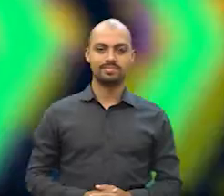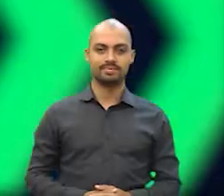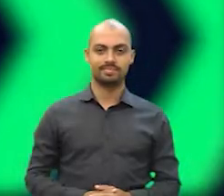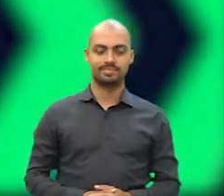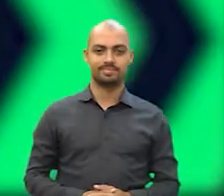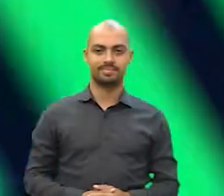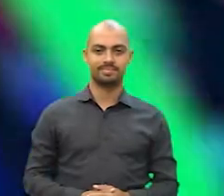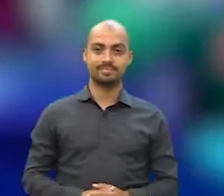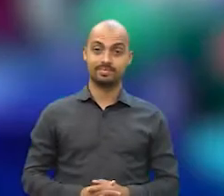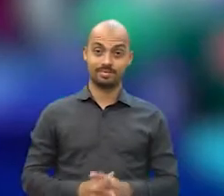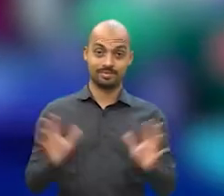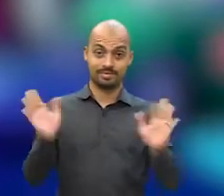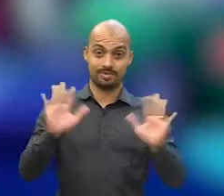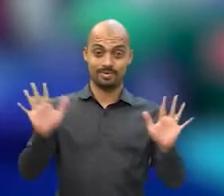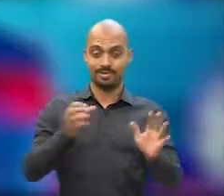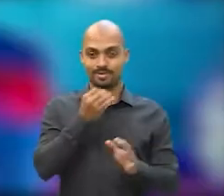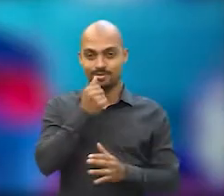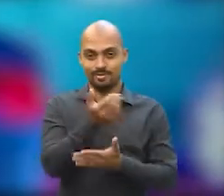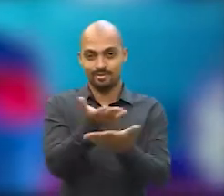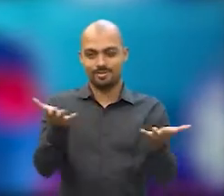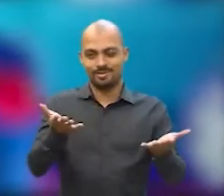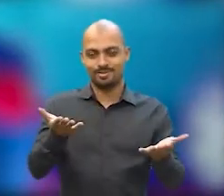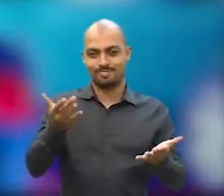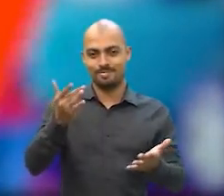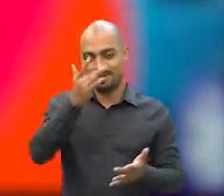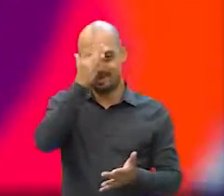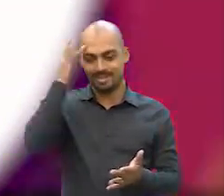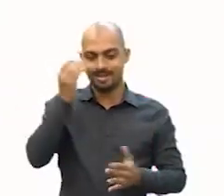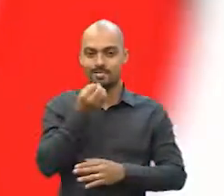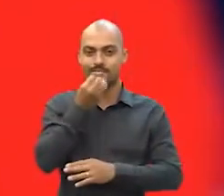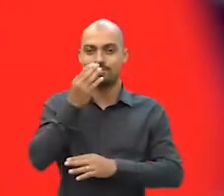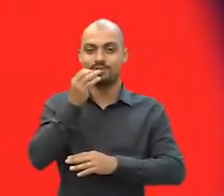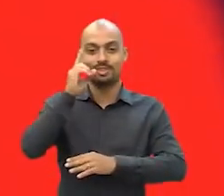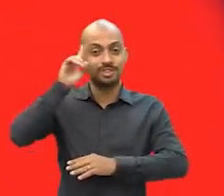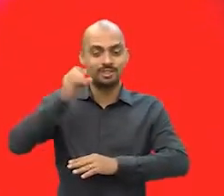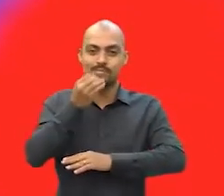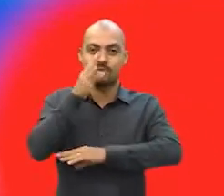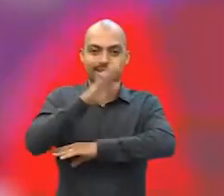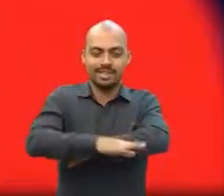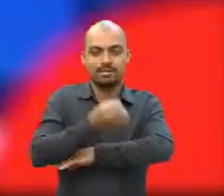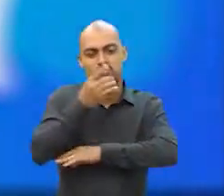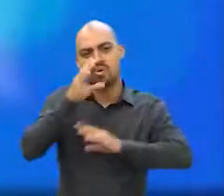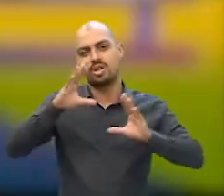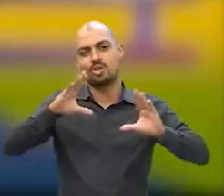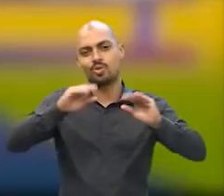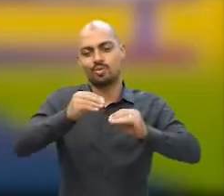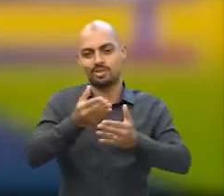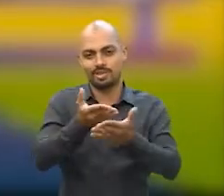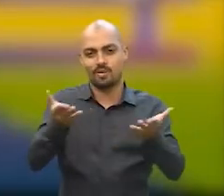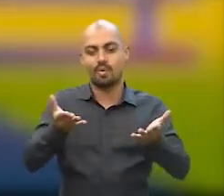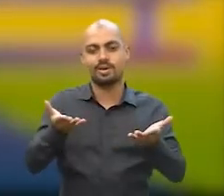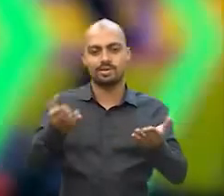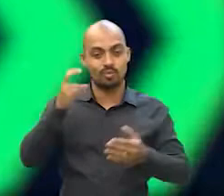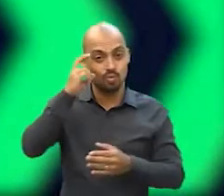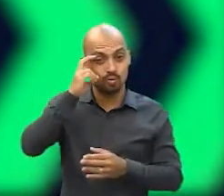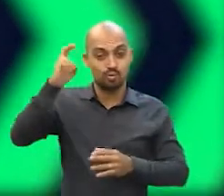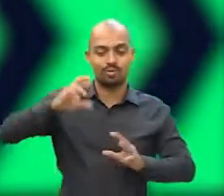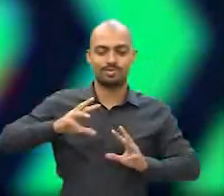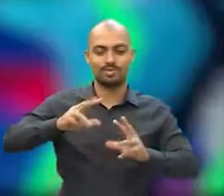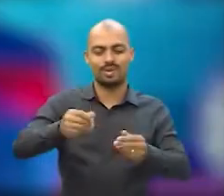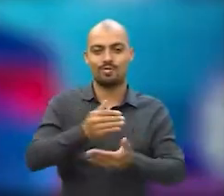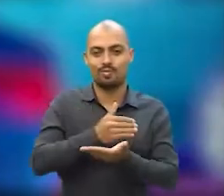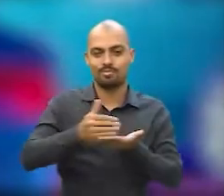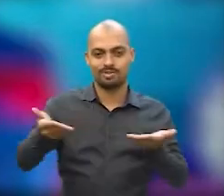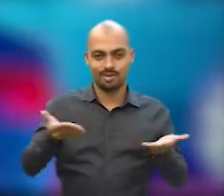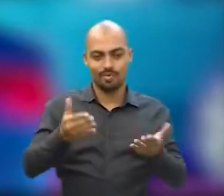Oi, oi, oi! Fala aí, galera! Bom dia, boa tarde, uma boa noite para você. Tá começando mais um Cultura Total